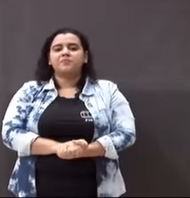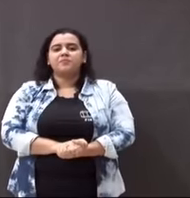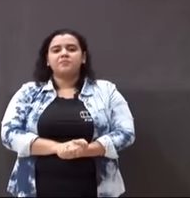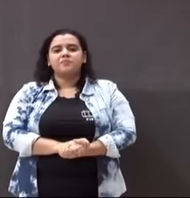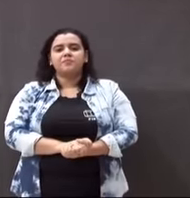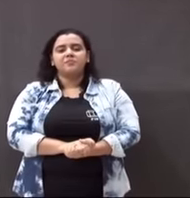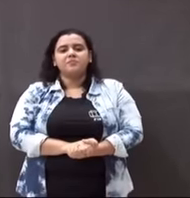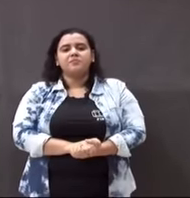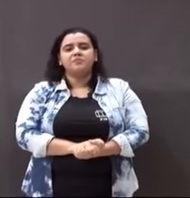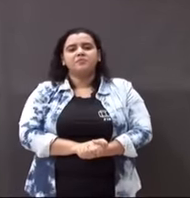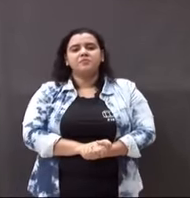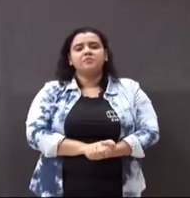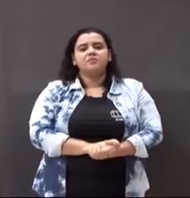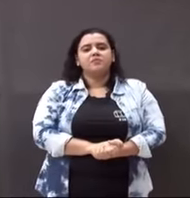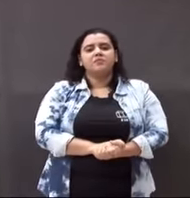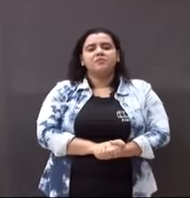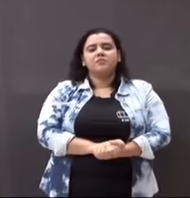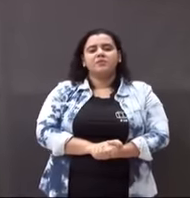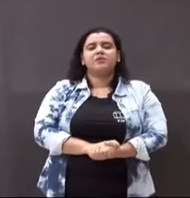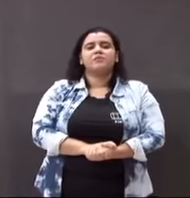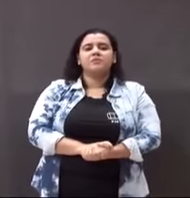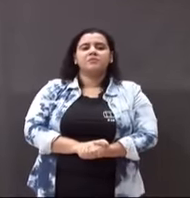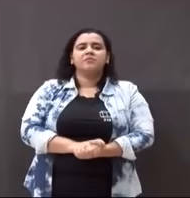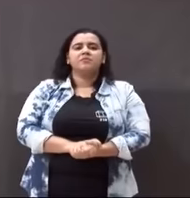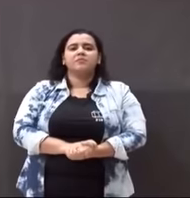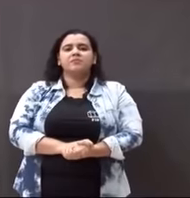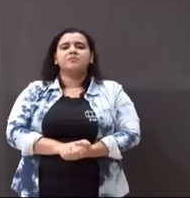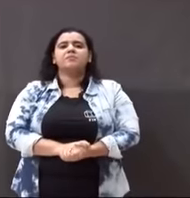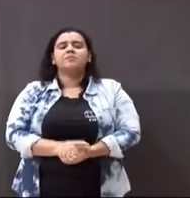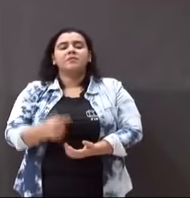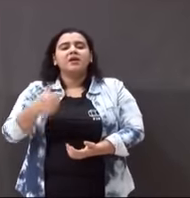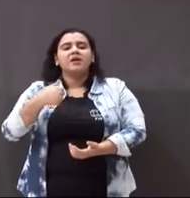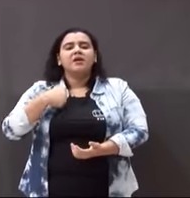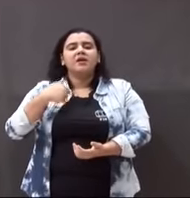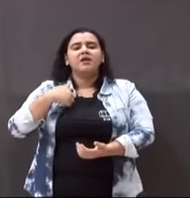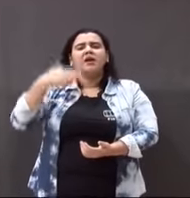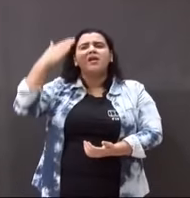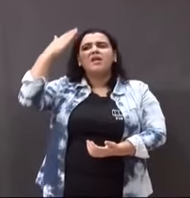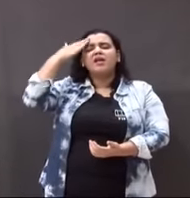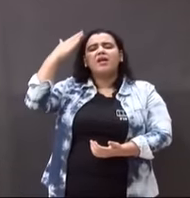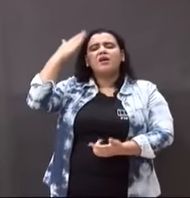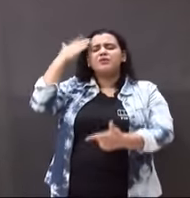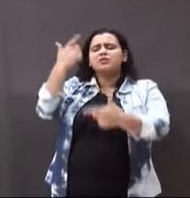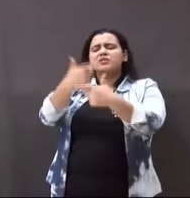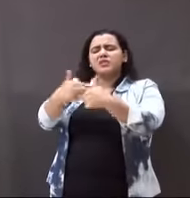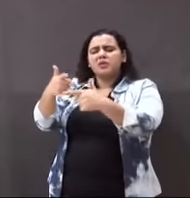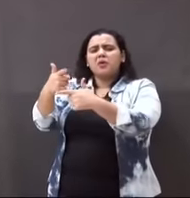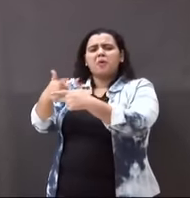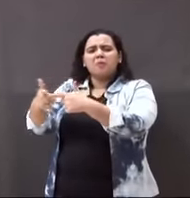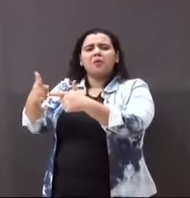Eu sei que essa luta logo vai passar.